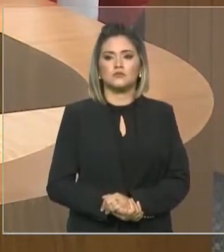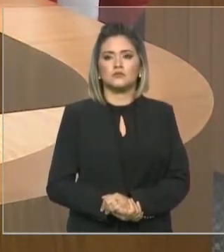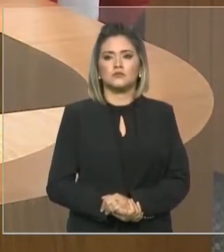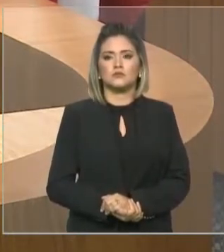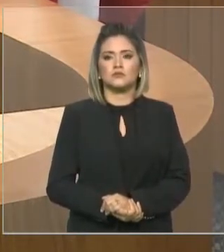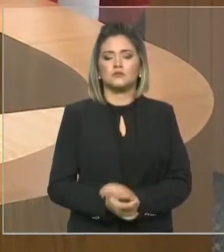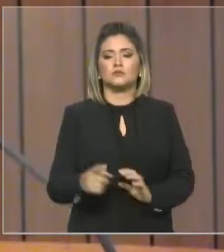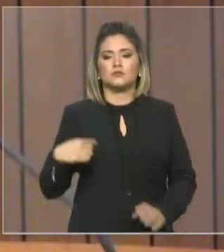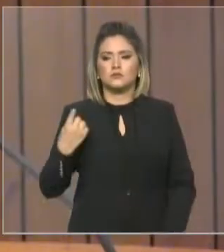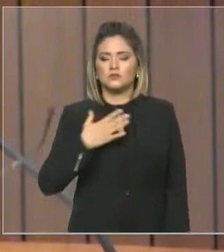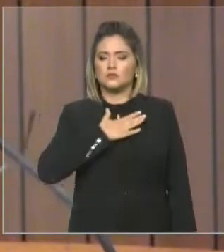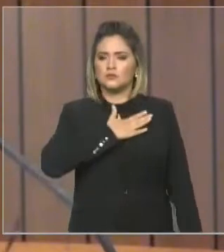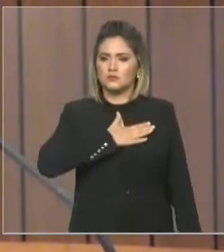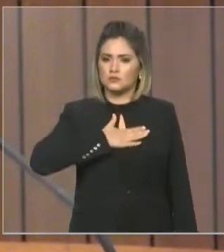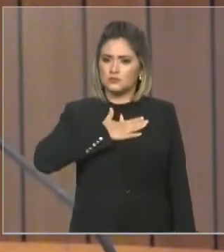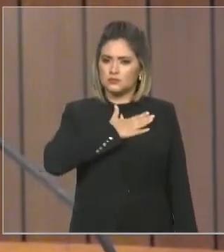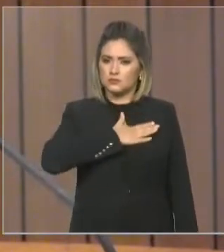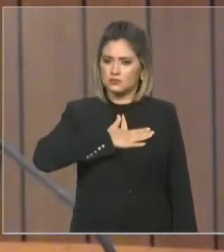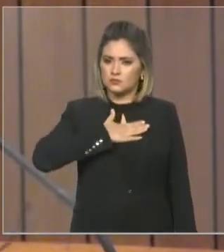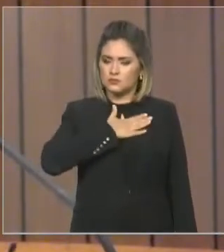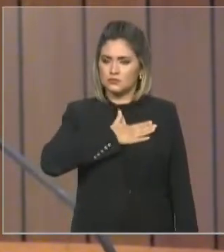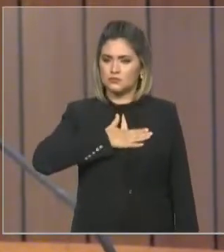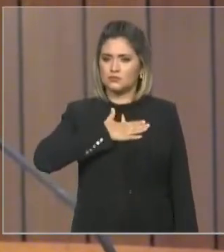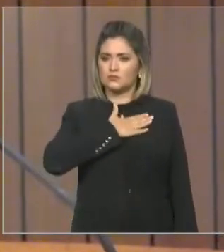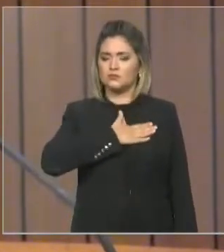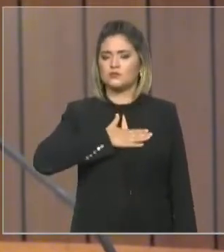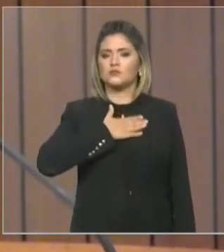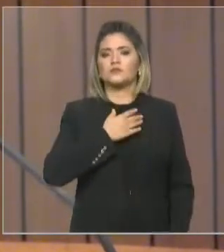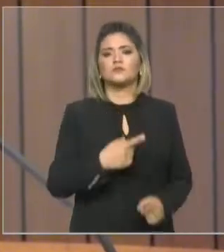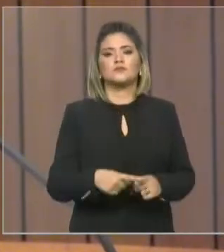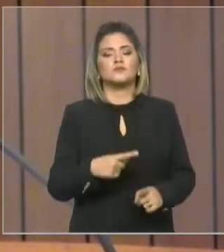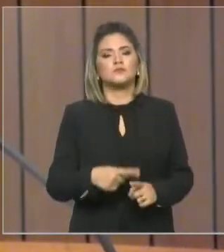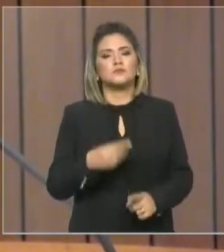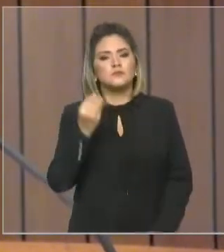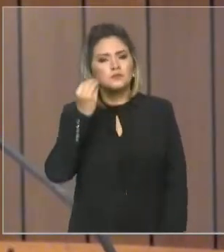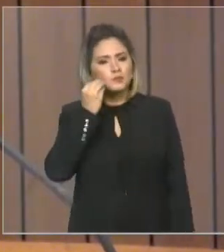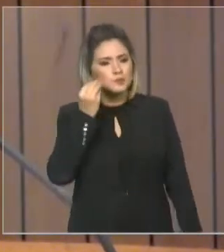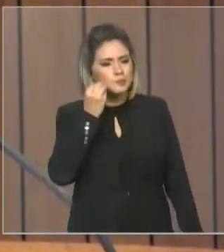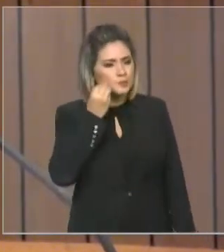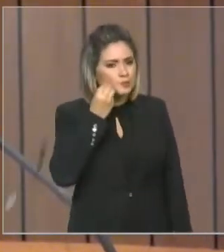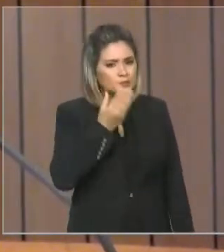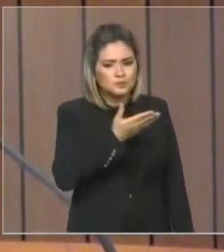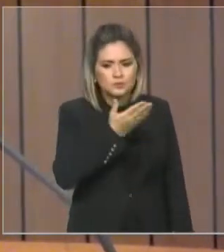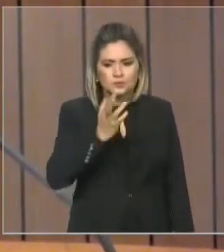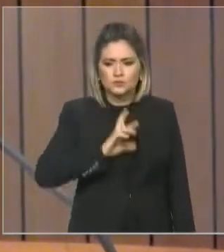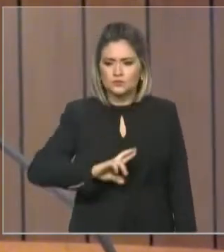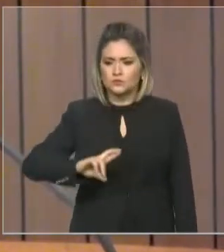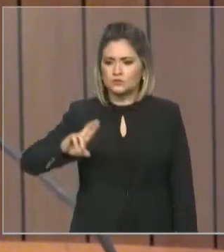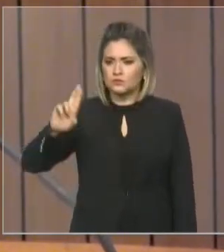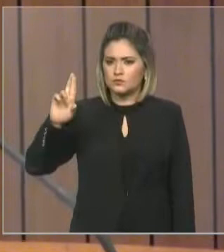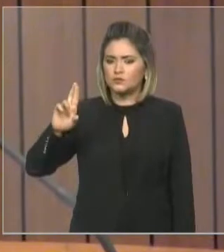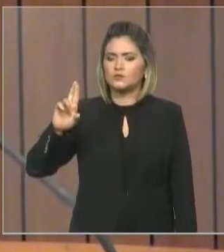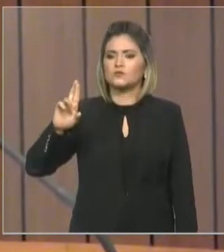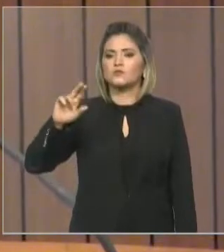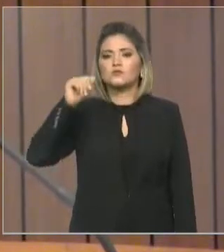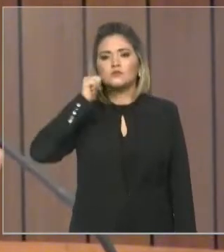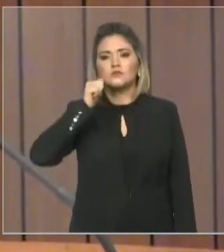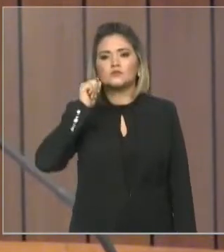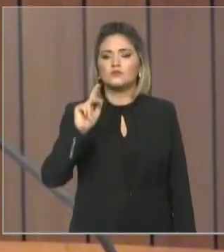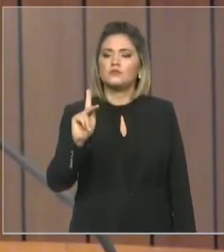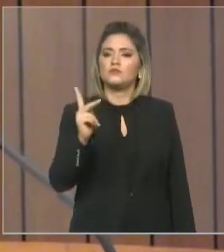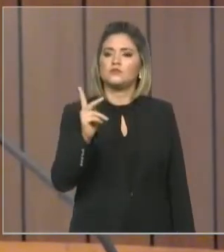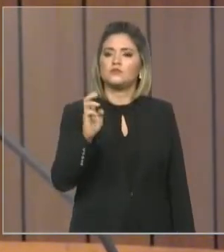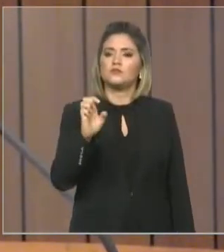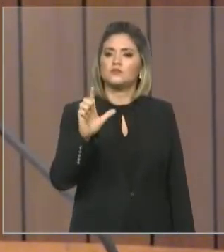aqui a bancada toda, bastante representativa, com as mulheres, a deputada Helena